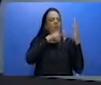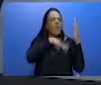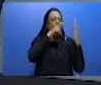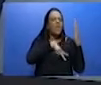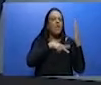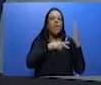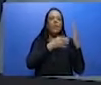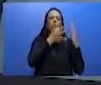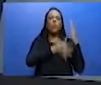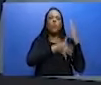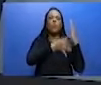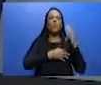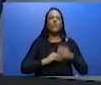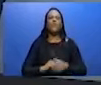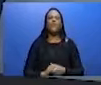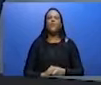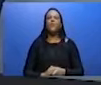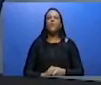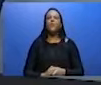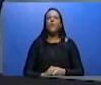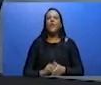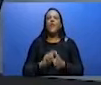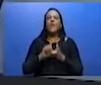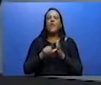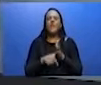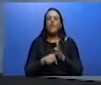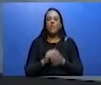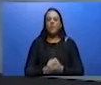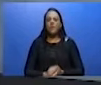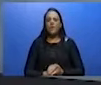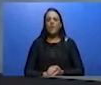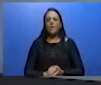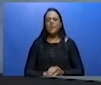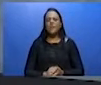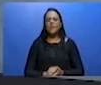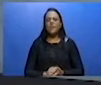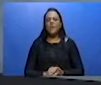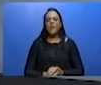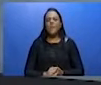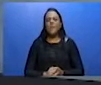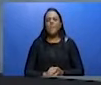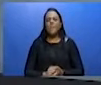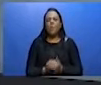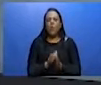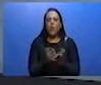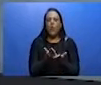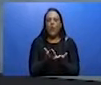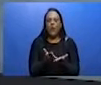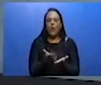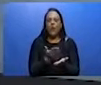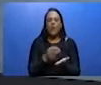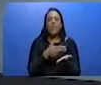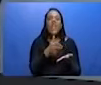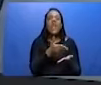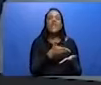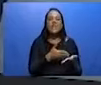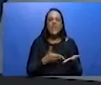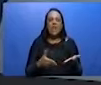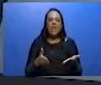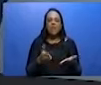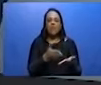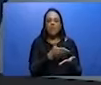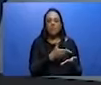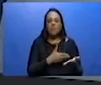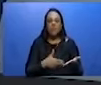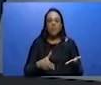professor entregará, faça uma ilustração para cada uma dessas situações. Caderno. Vocês vão no caderno e vão